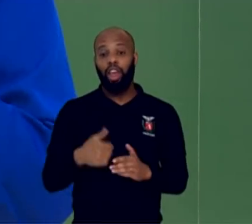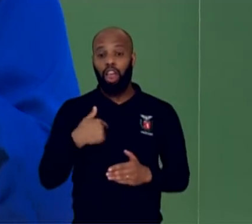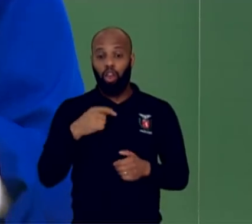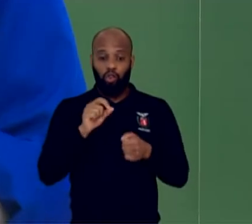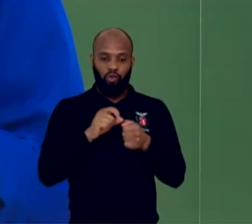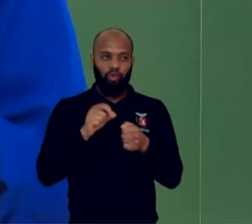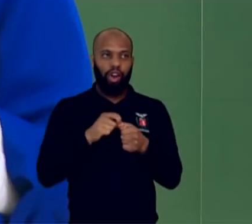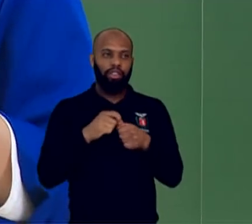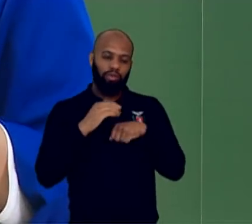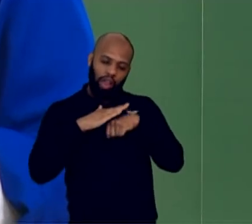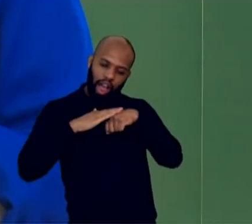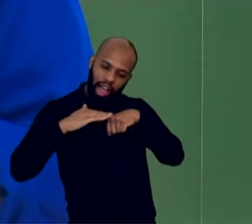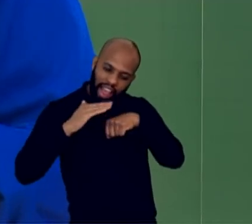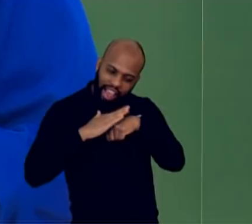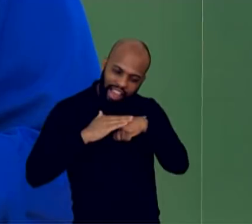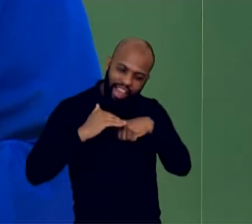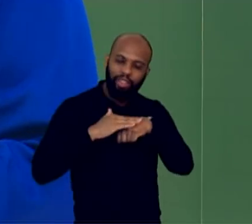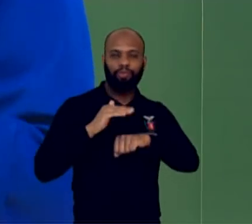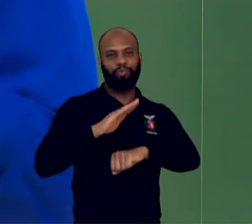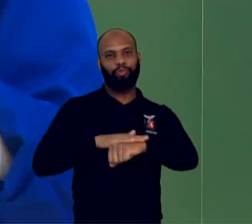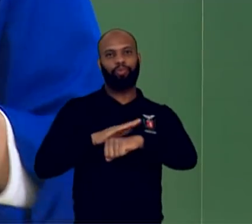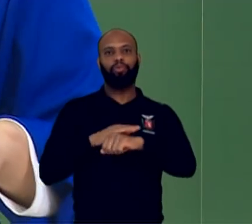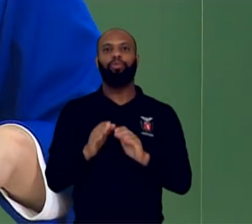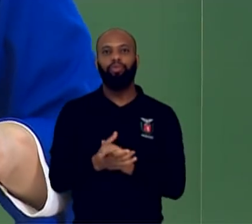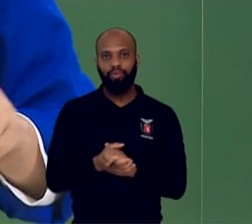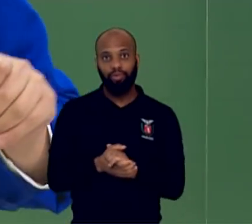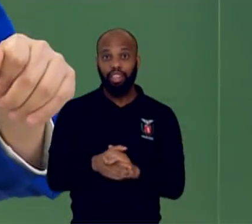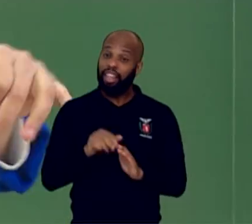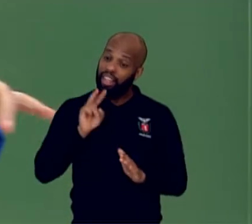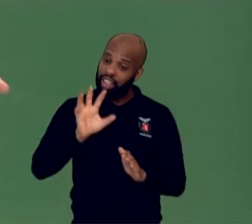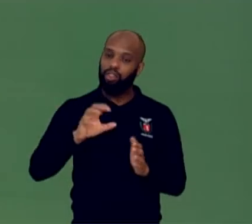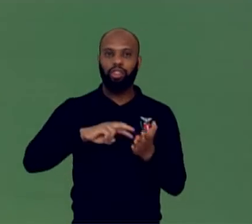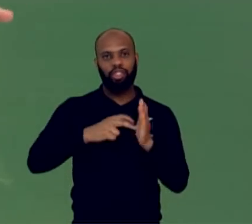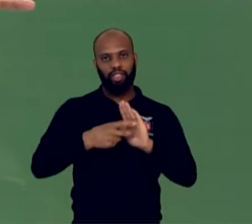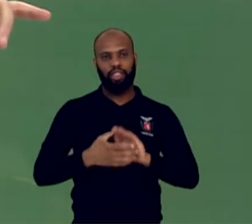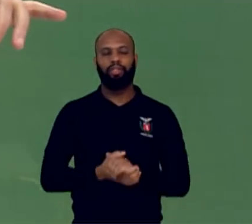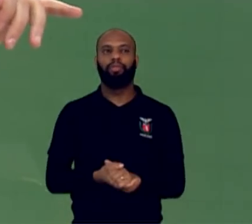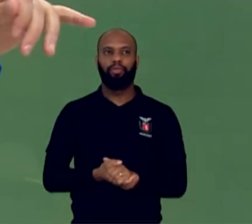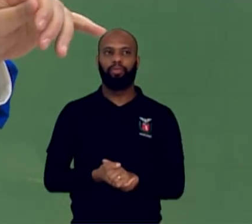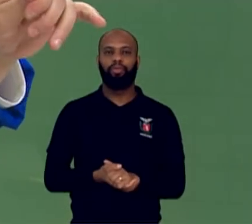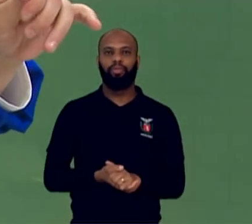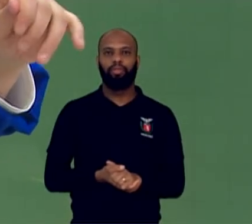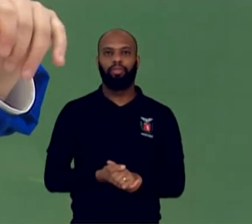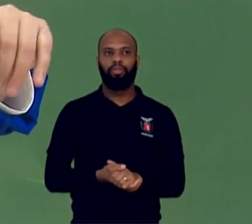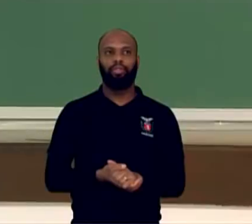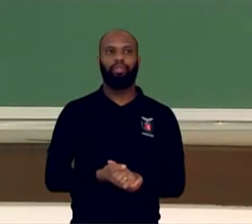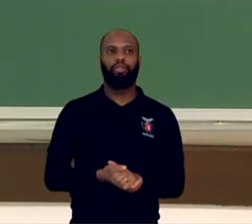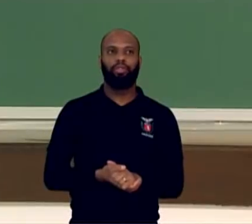uma afetividade ali naquele momento. Tudo bem? Vamos continuar?